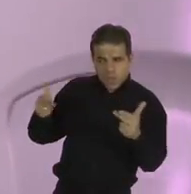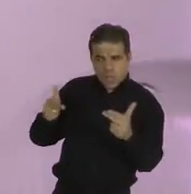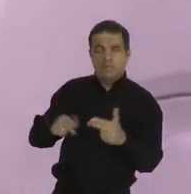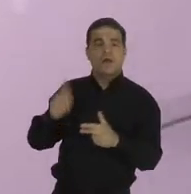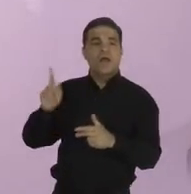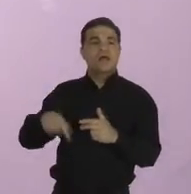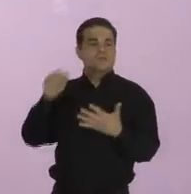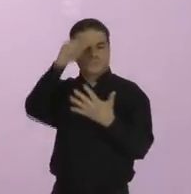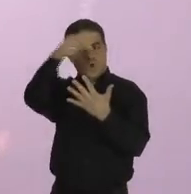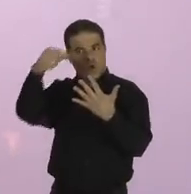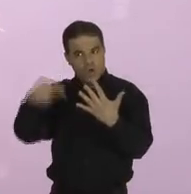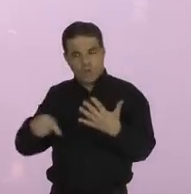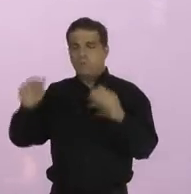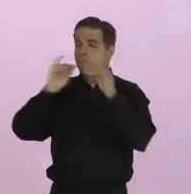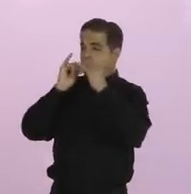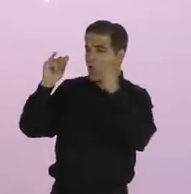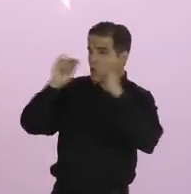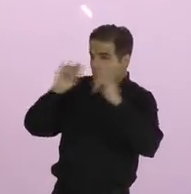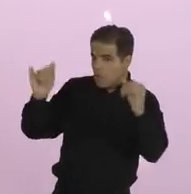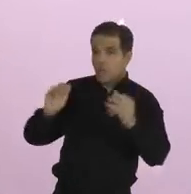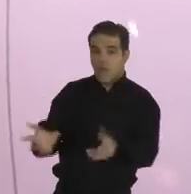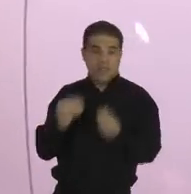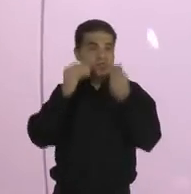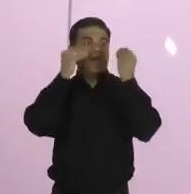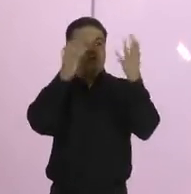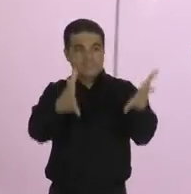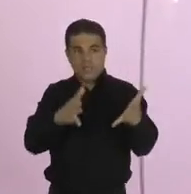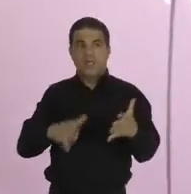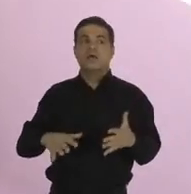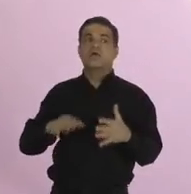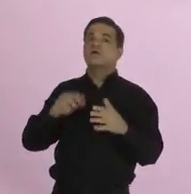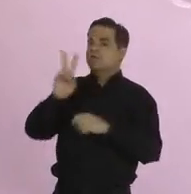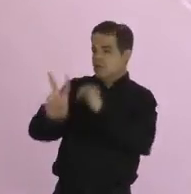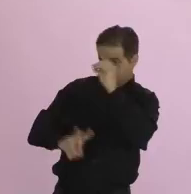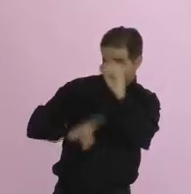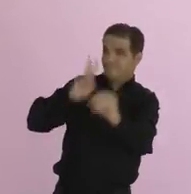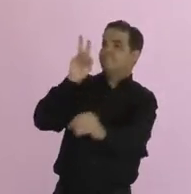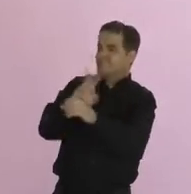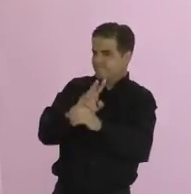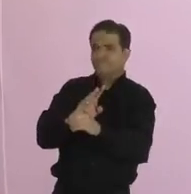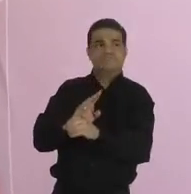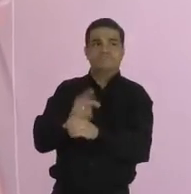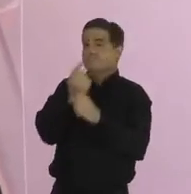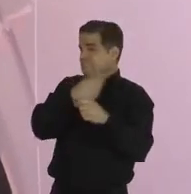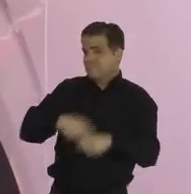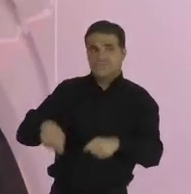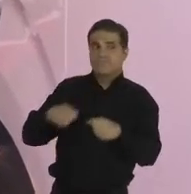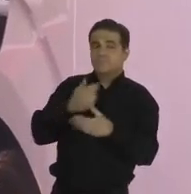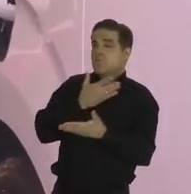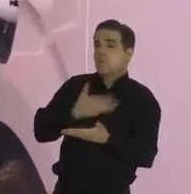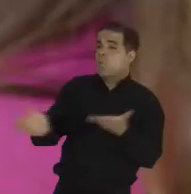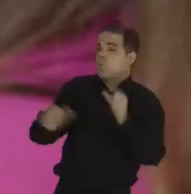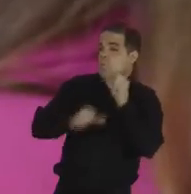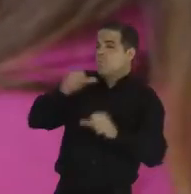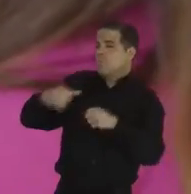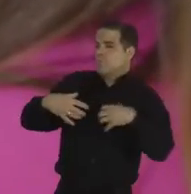esses utilitários elétricos eles entregam a habilidade sem abrir mão da performance eu